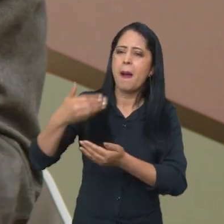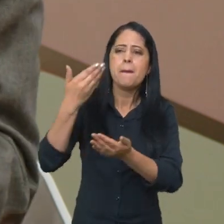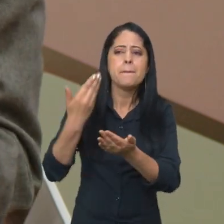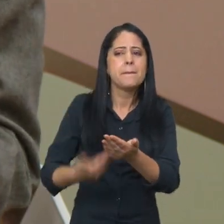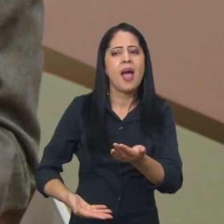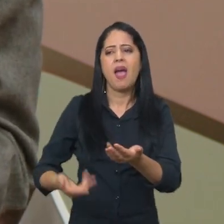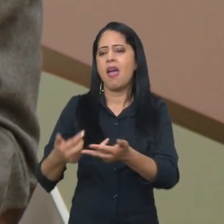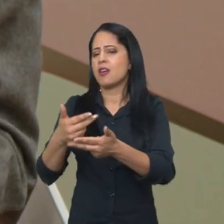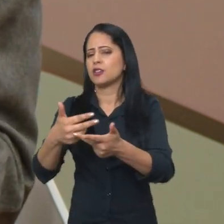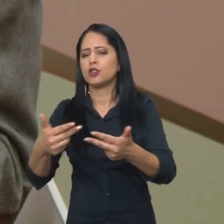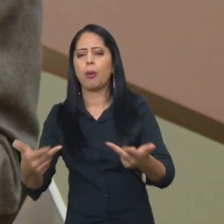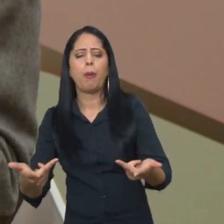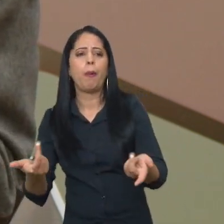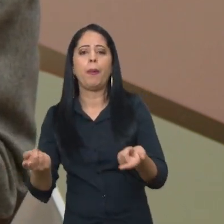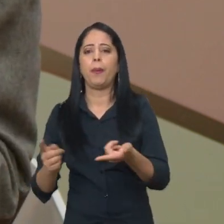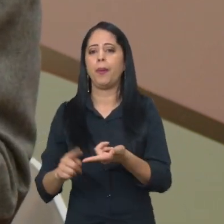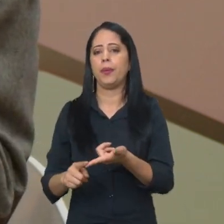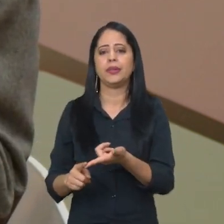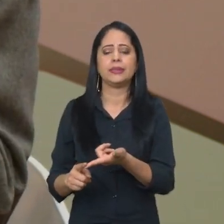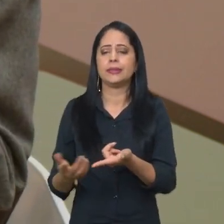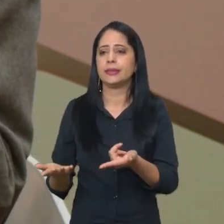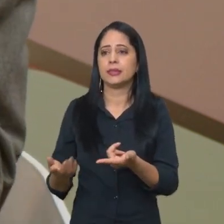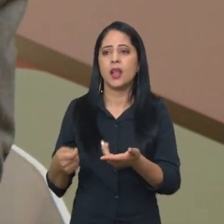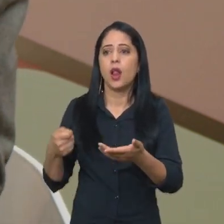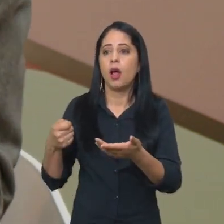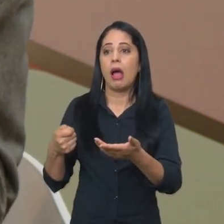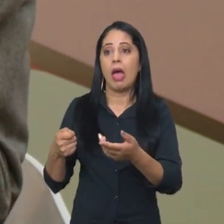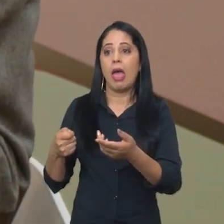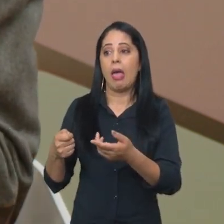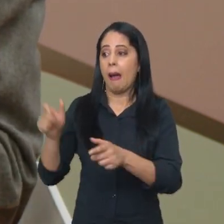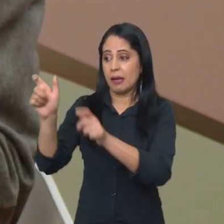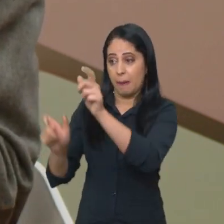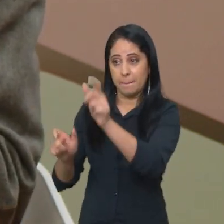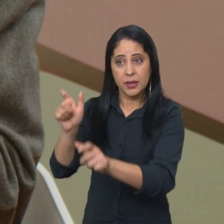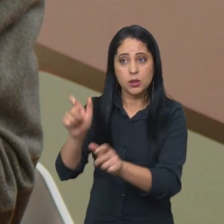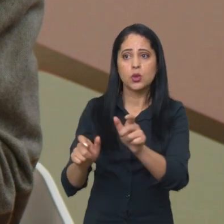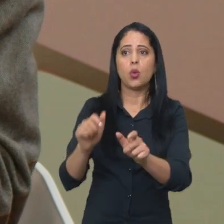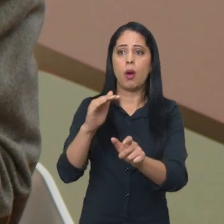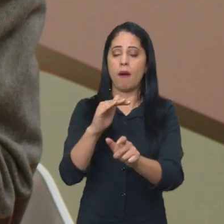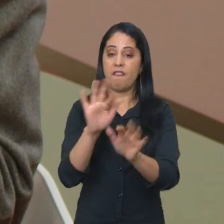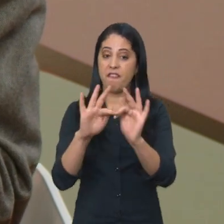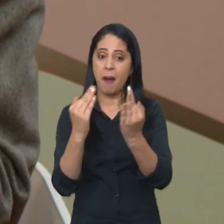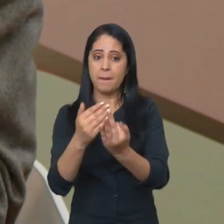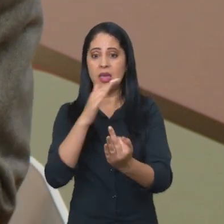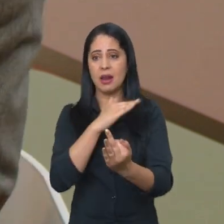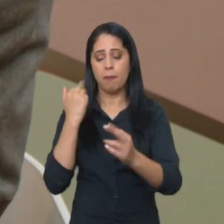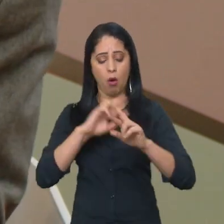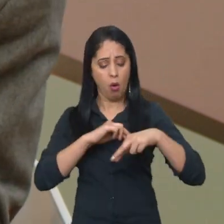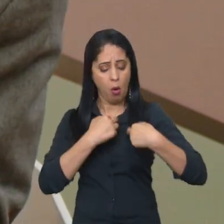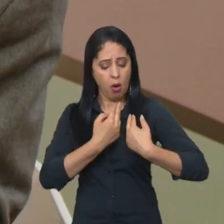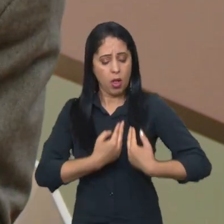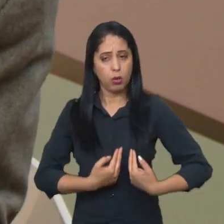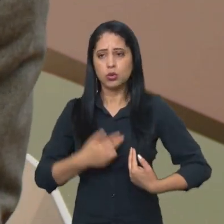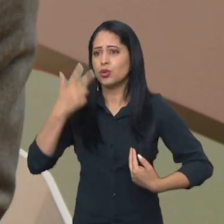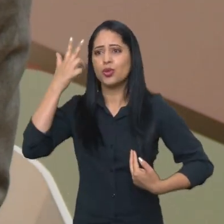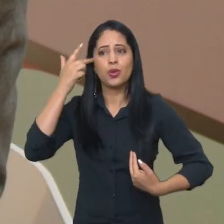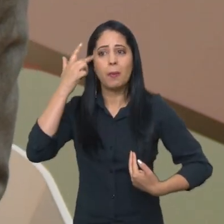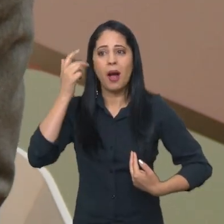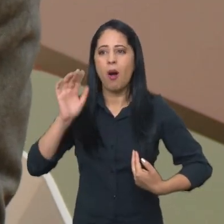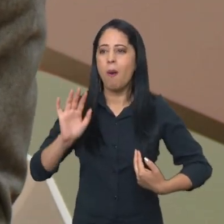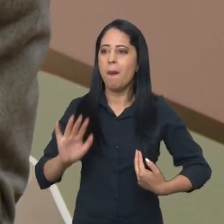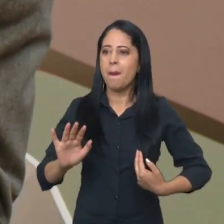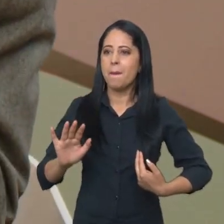coisas, a gente faz lutos, né? Mas aí você tem que fazer um luto em relação